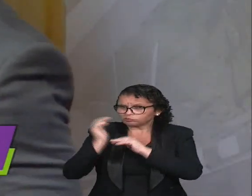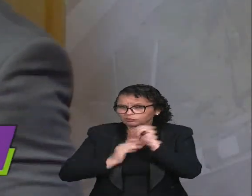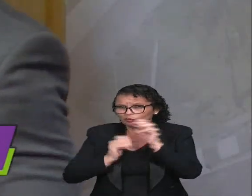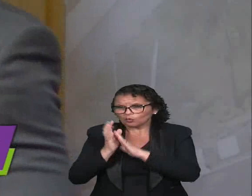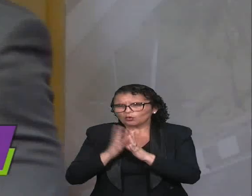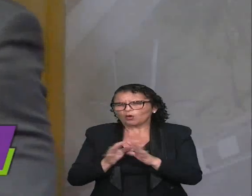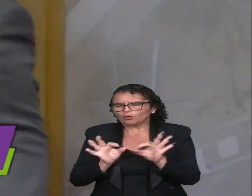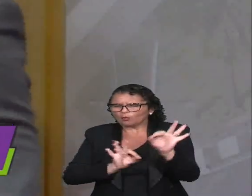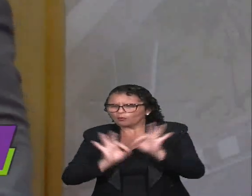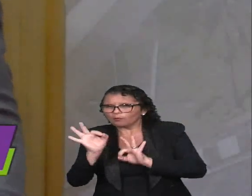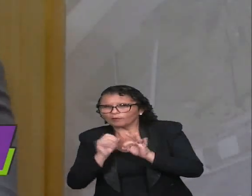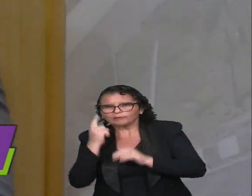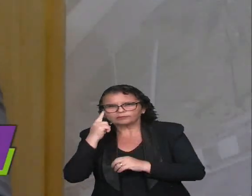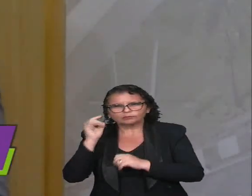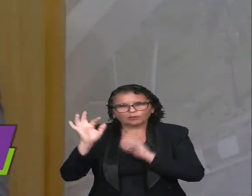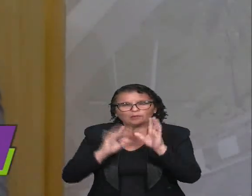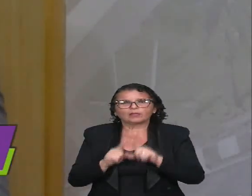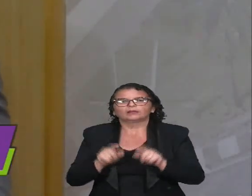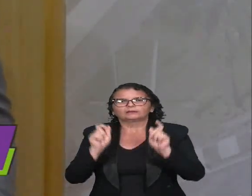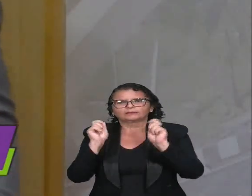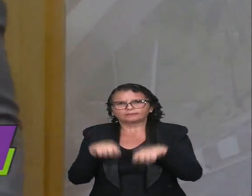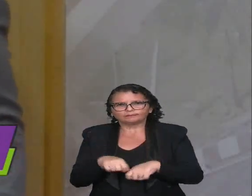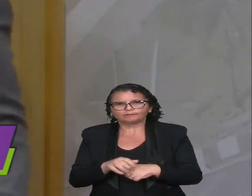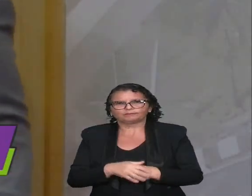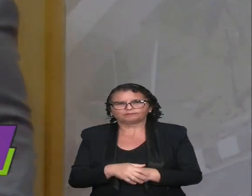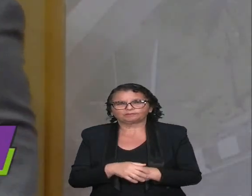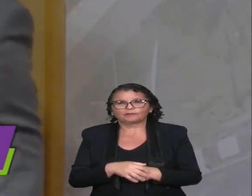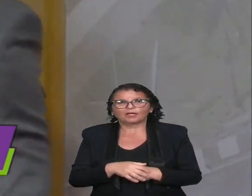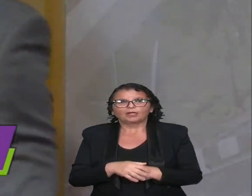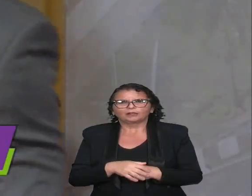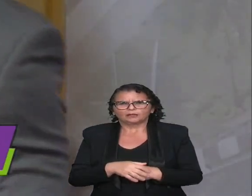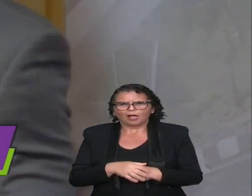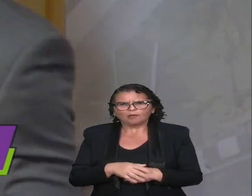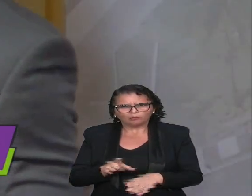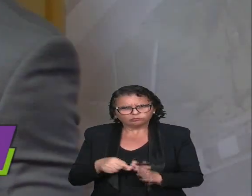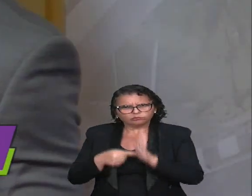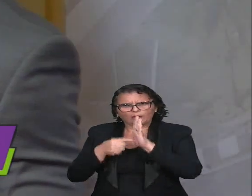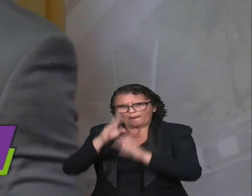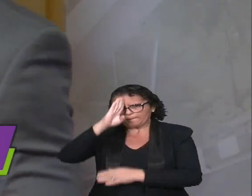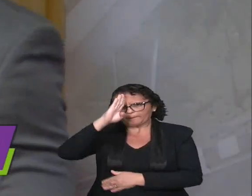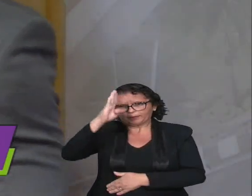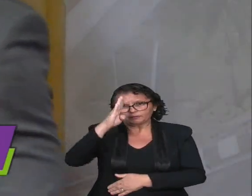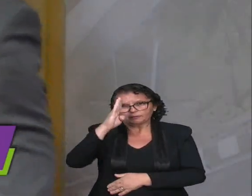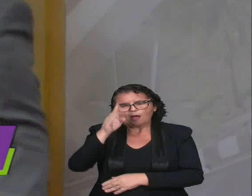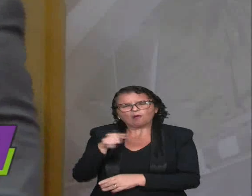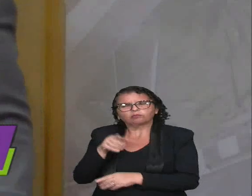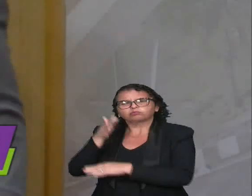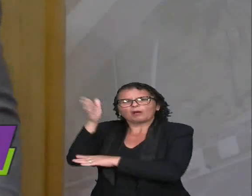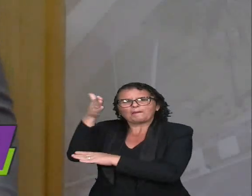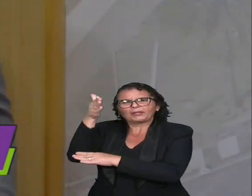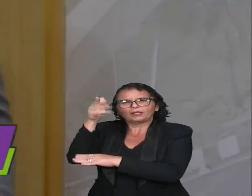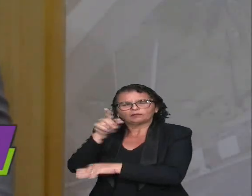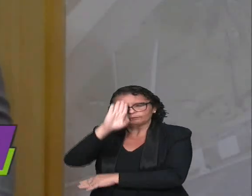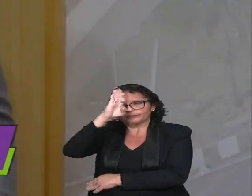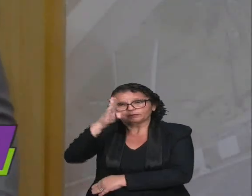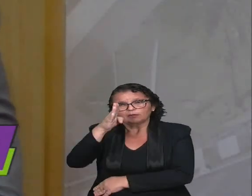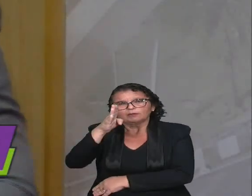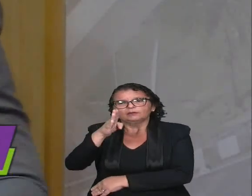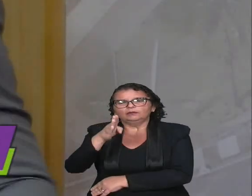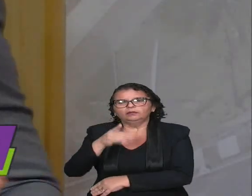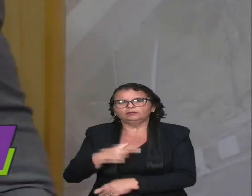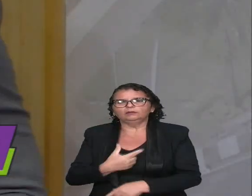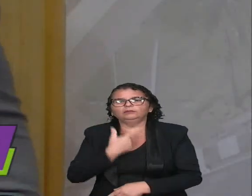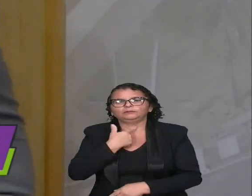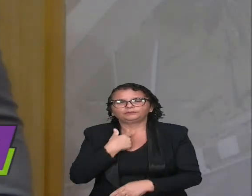os seus projetos né as suas Bandeiras prioritárias junto eh aqueles que